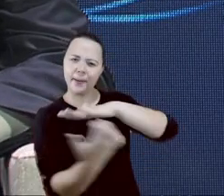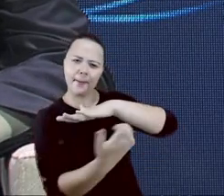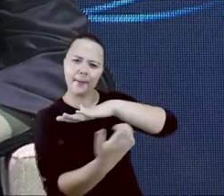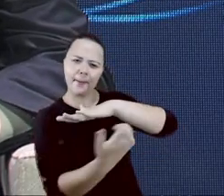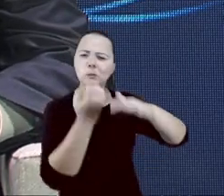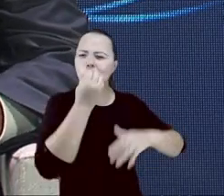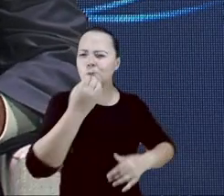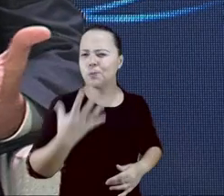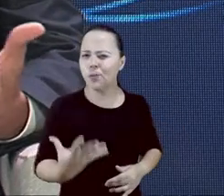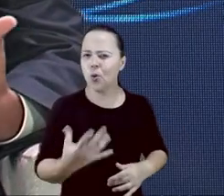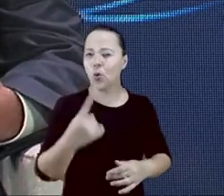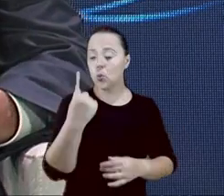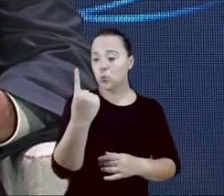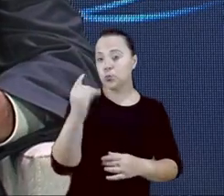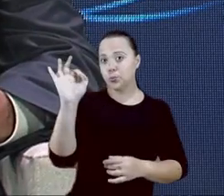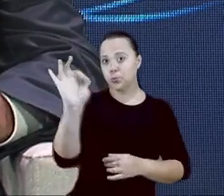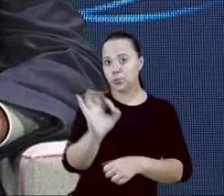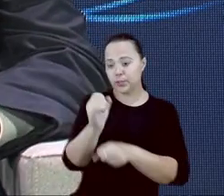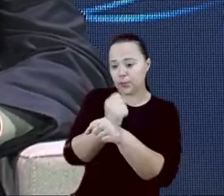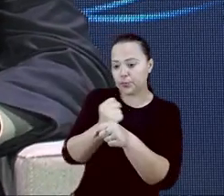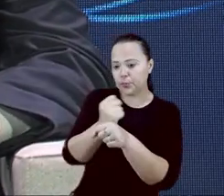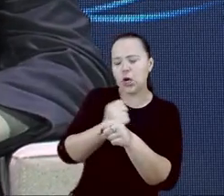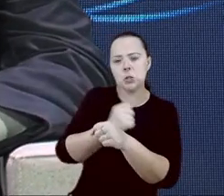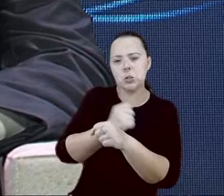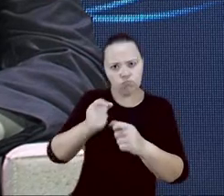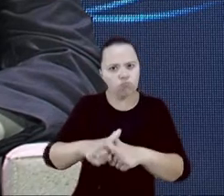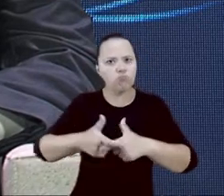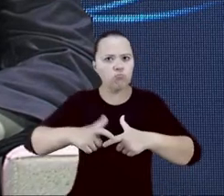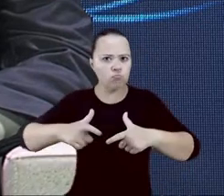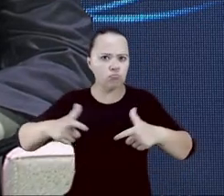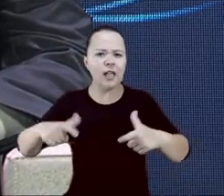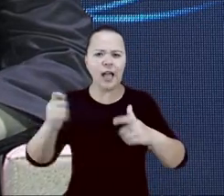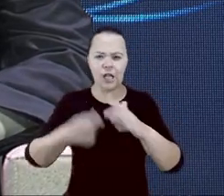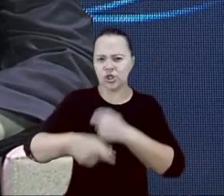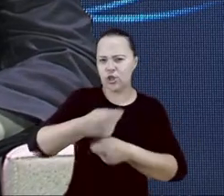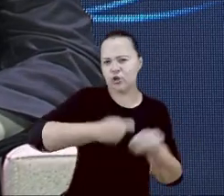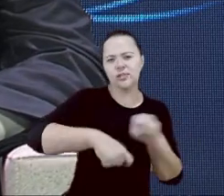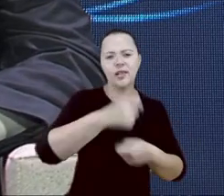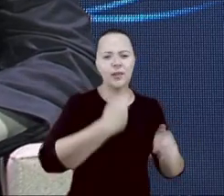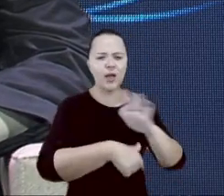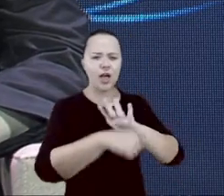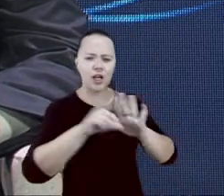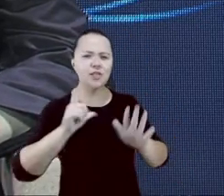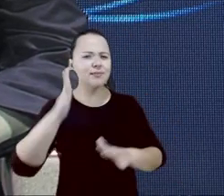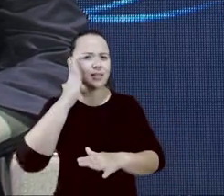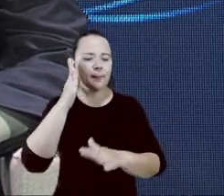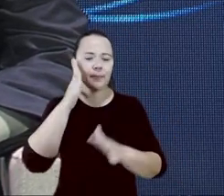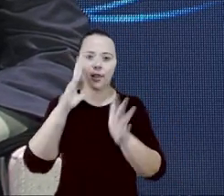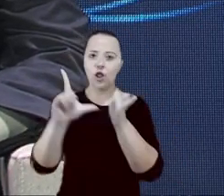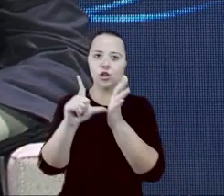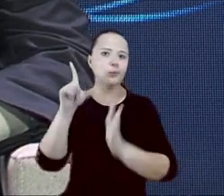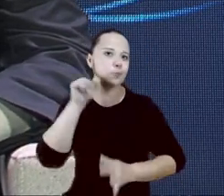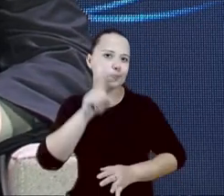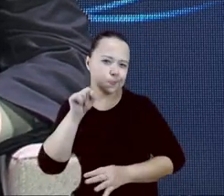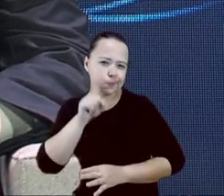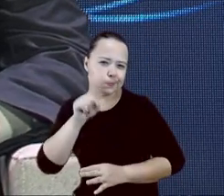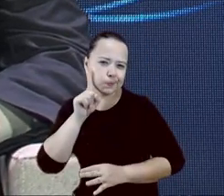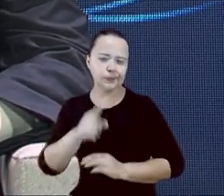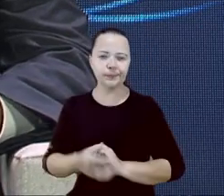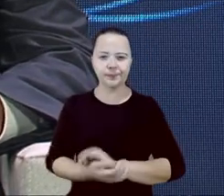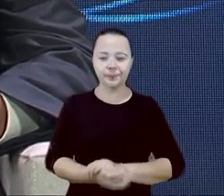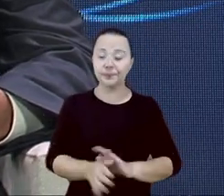volta de 1% ao ano acima do que era um negociadas antes do evento de Lojas Americanas então assim